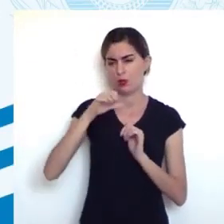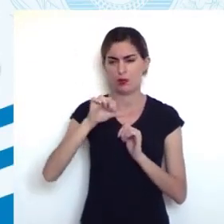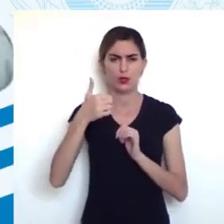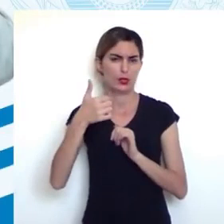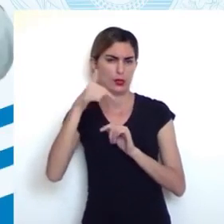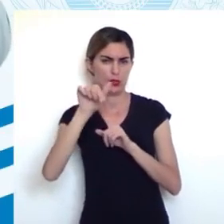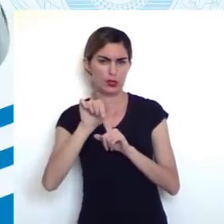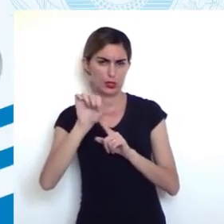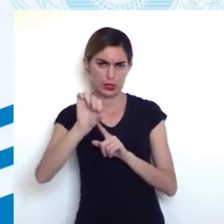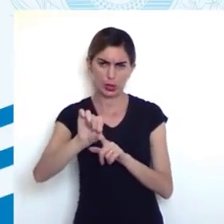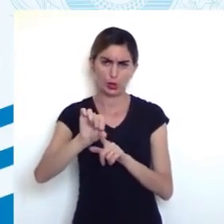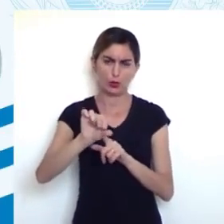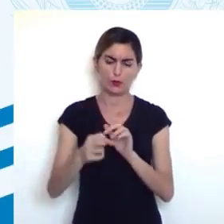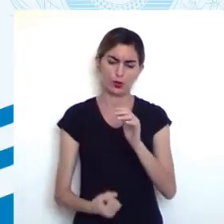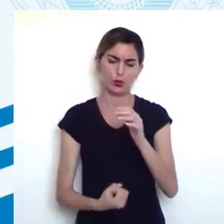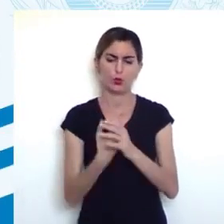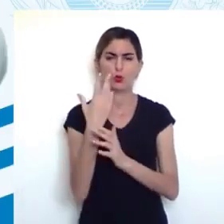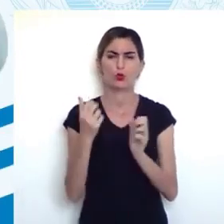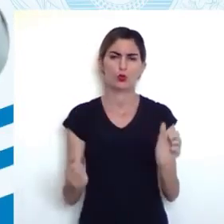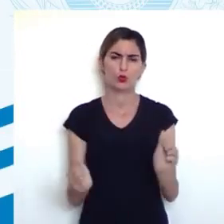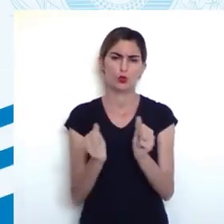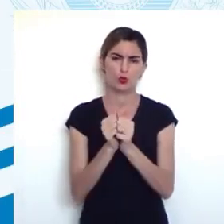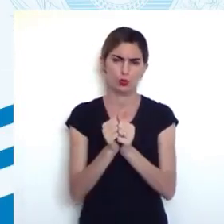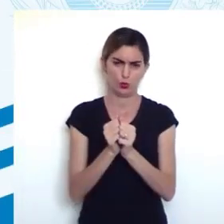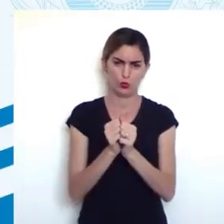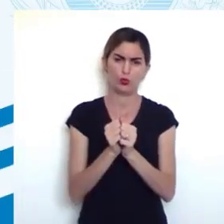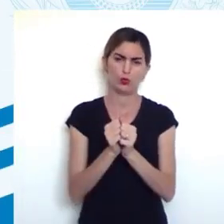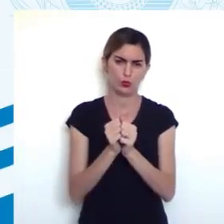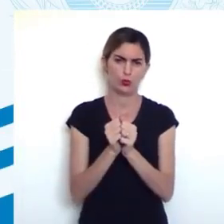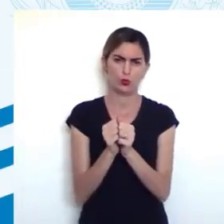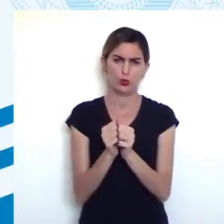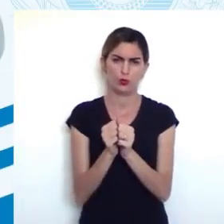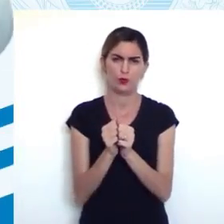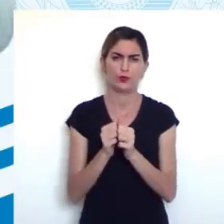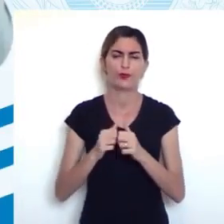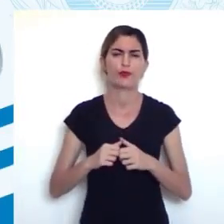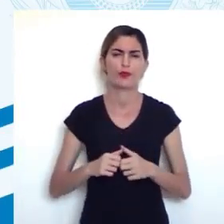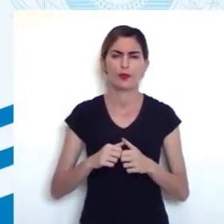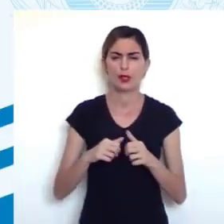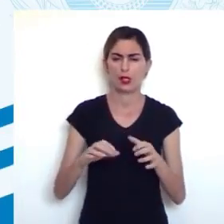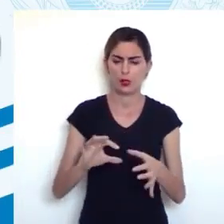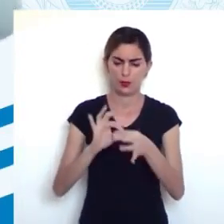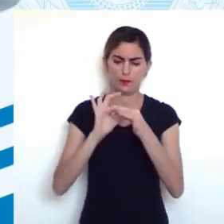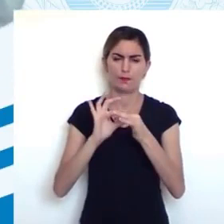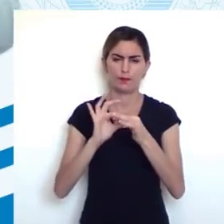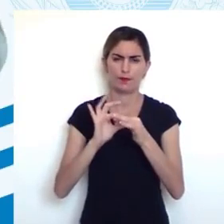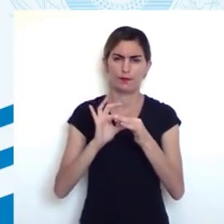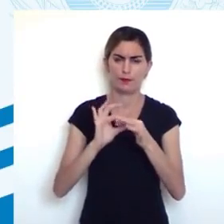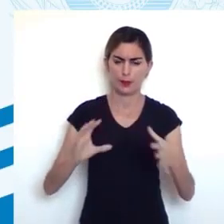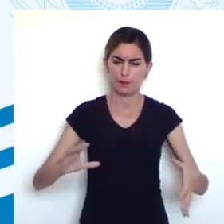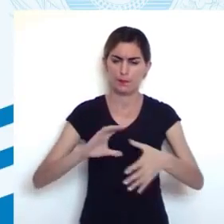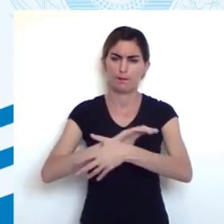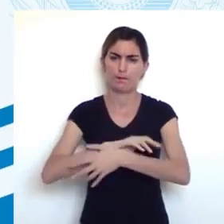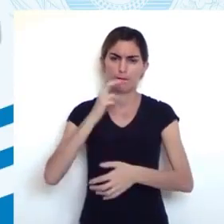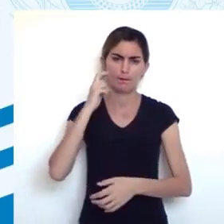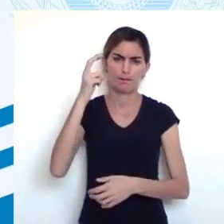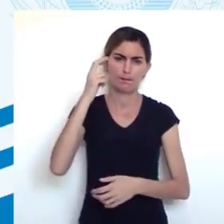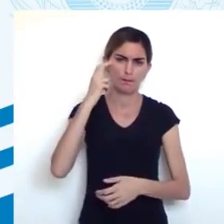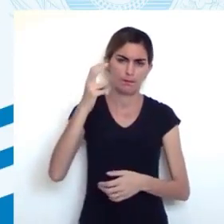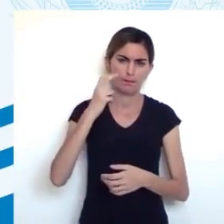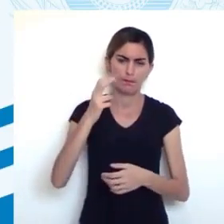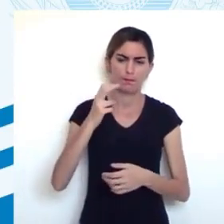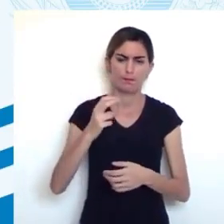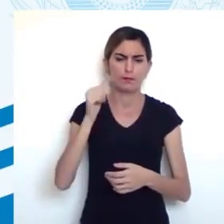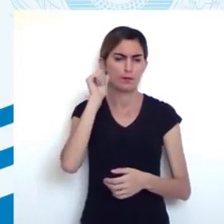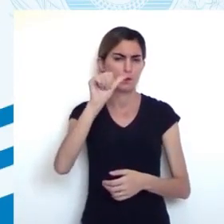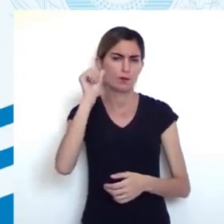1919, fundou, junto com Berta Lourdes, a Liga de Emancipação Intelectual da